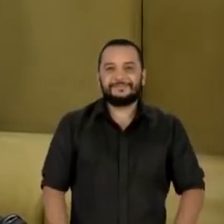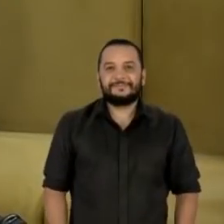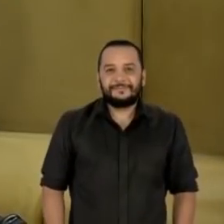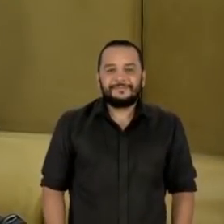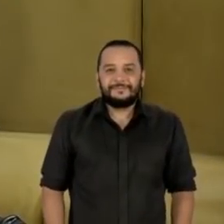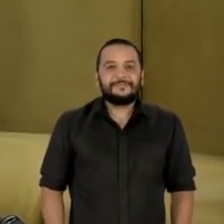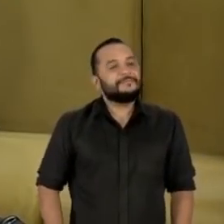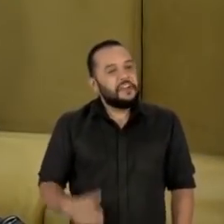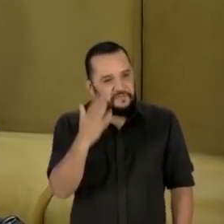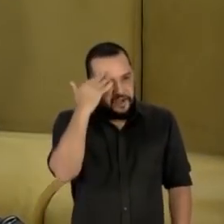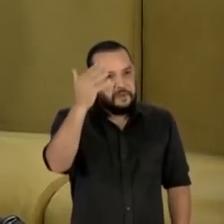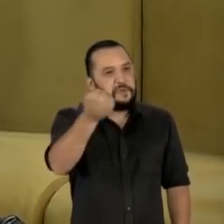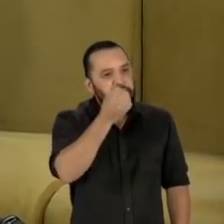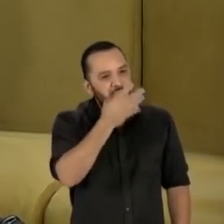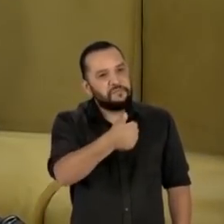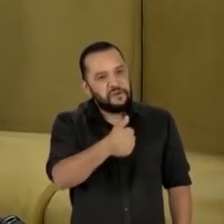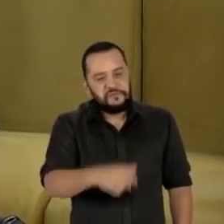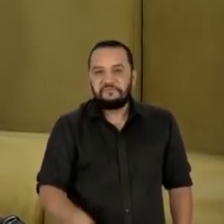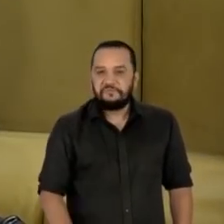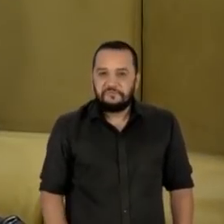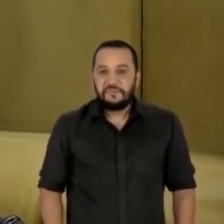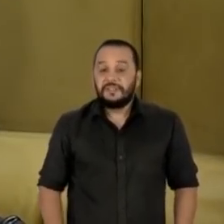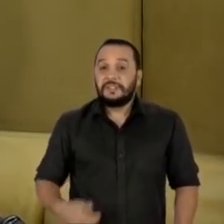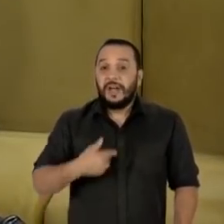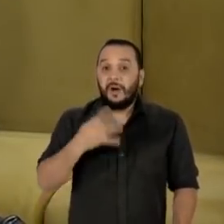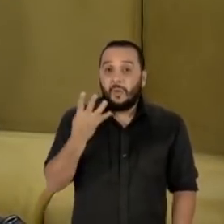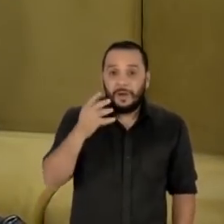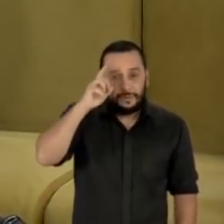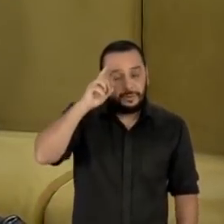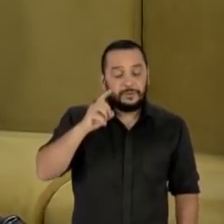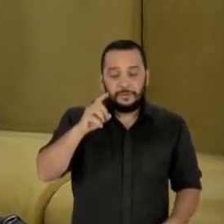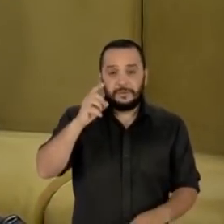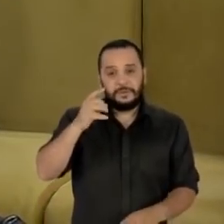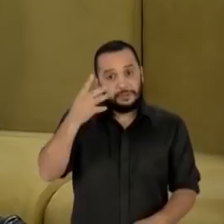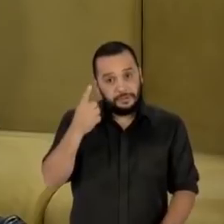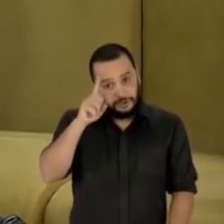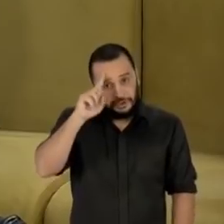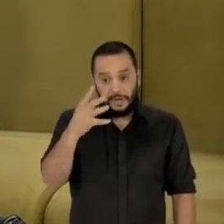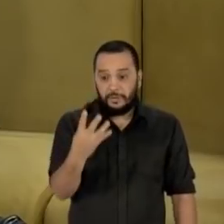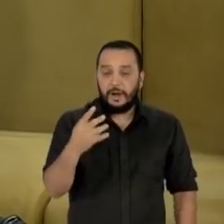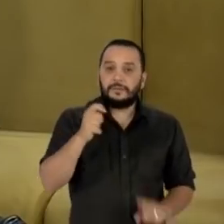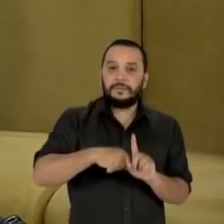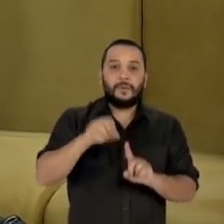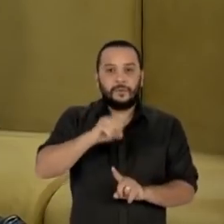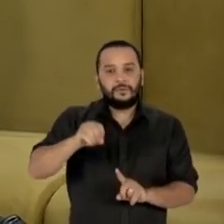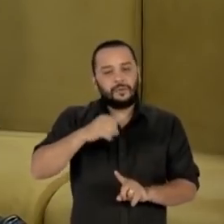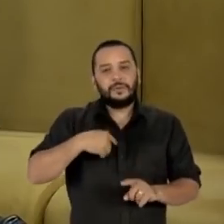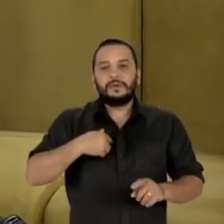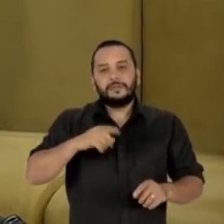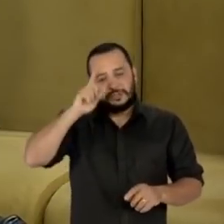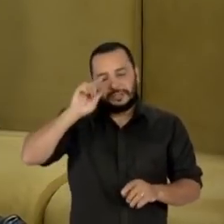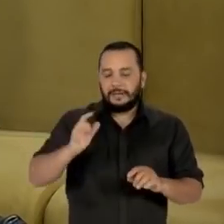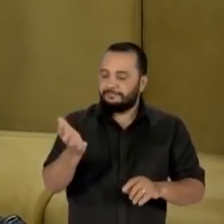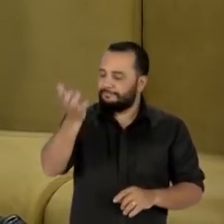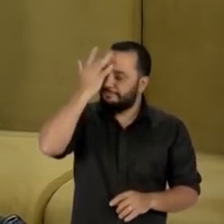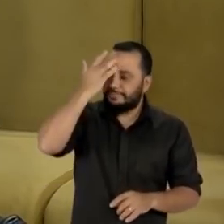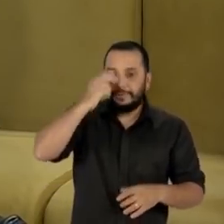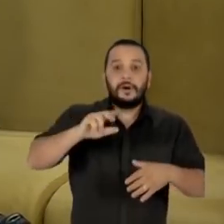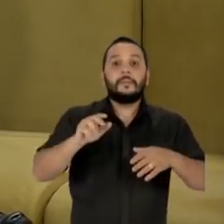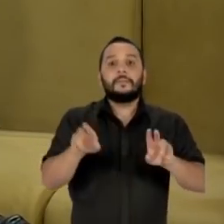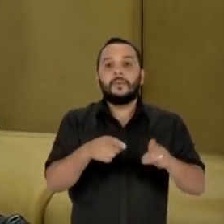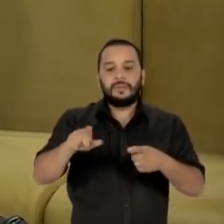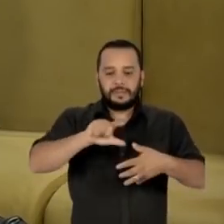de sucesso viu e olha quatro de outubro é uma data marcante pela música latino-americana em